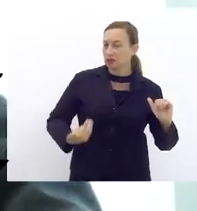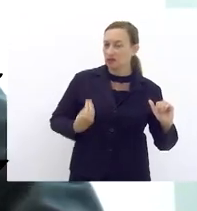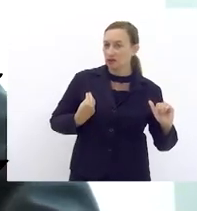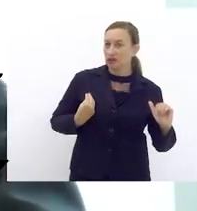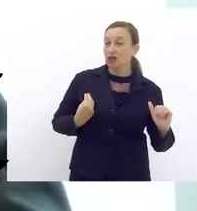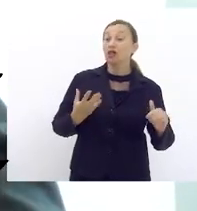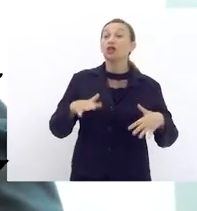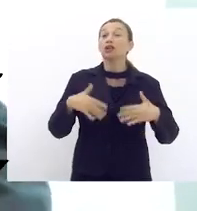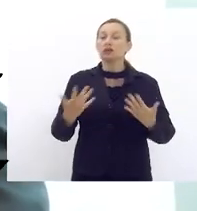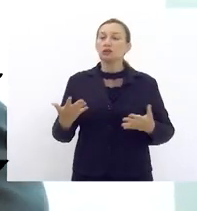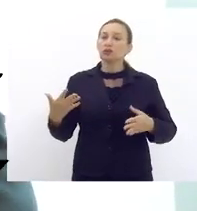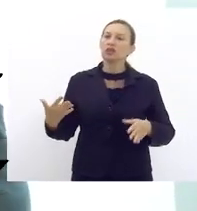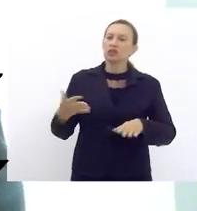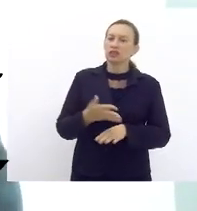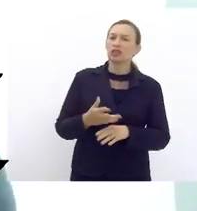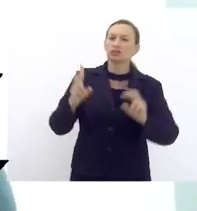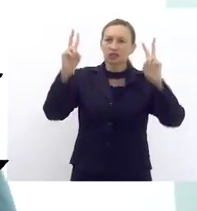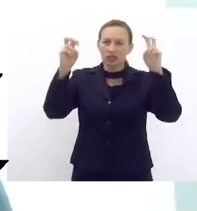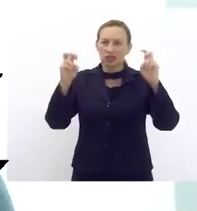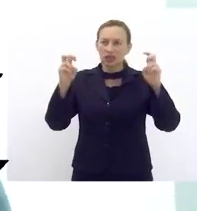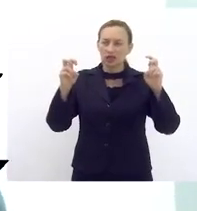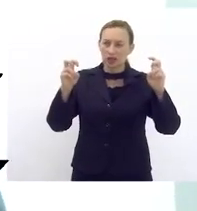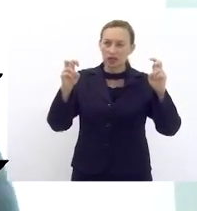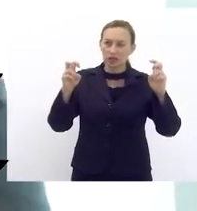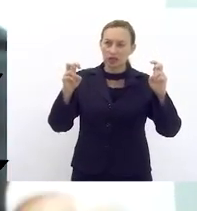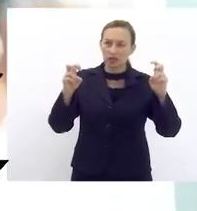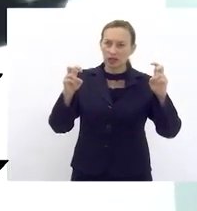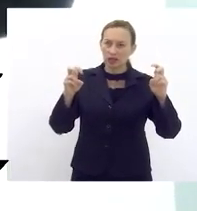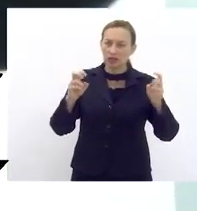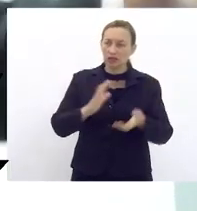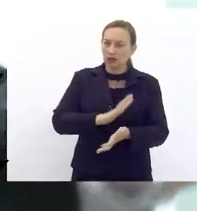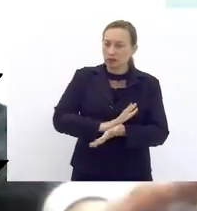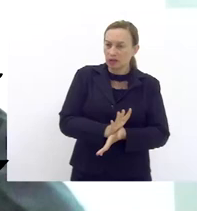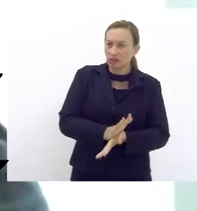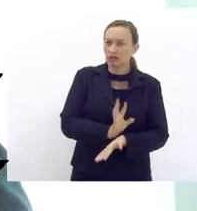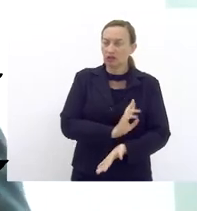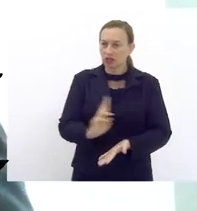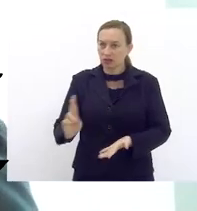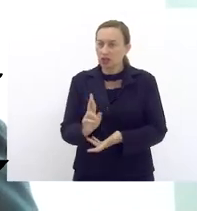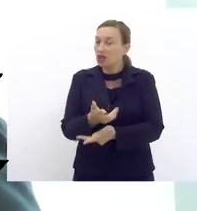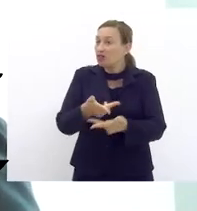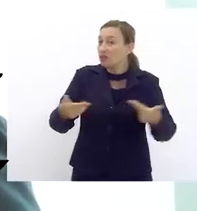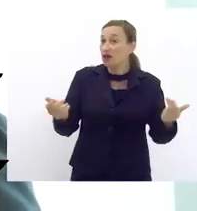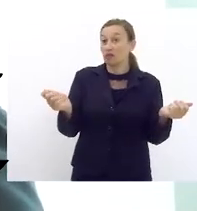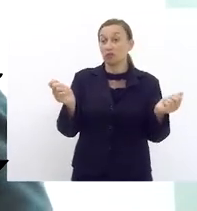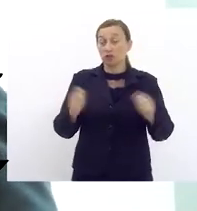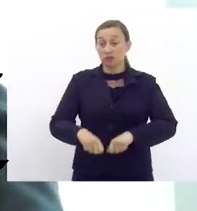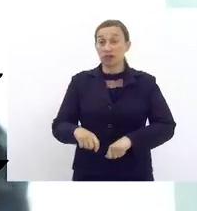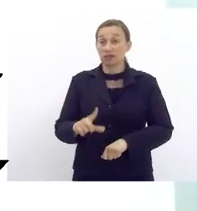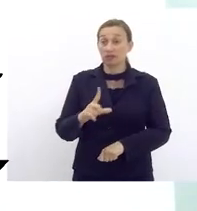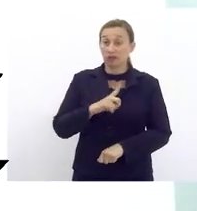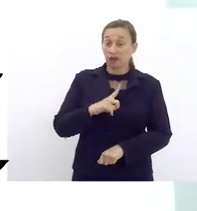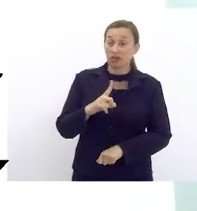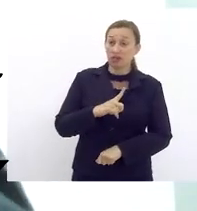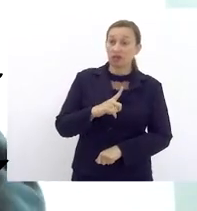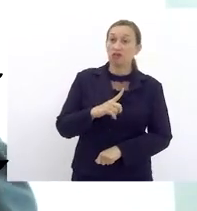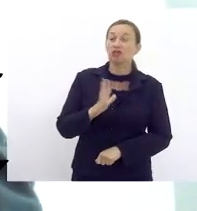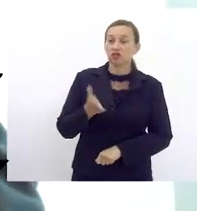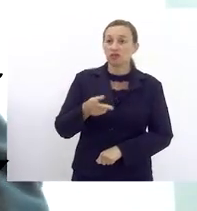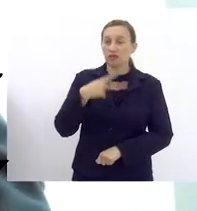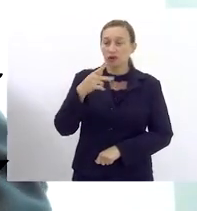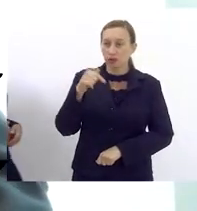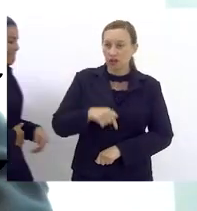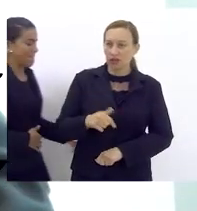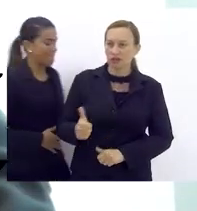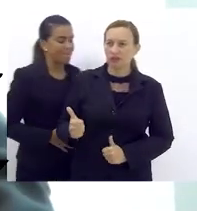quando Nós entramos nesse tema da intolerância religiosa que também Abarca uma série de possibilidades e Alguém já disse isso aqui